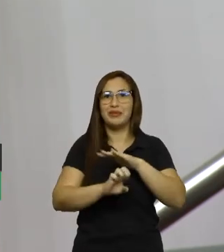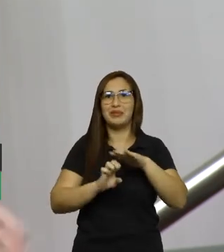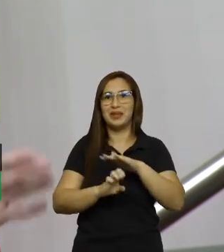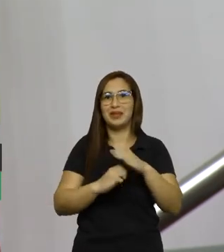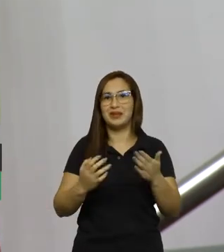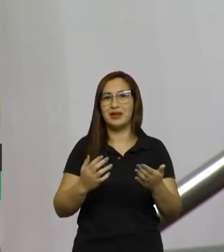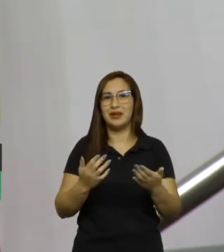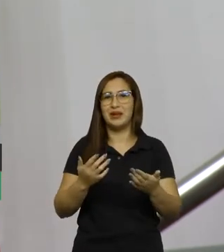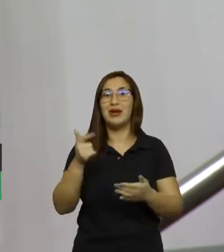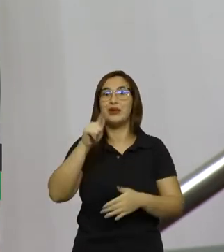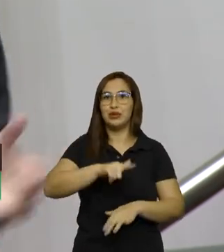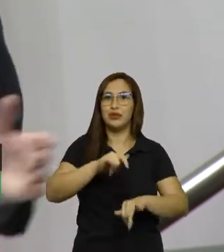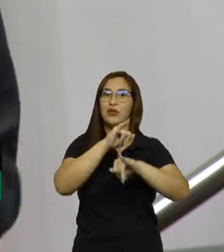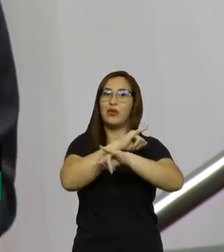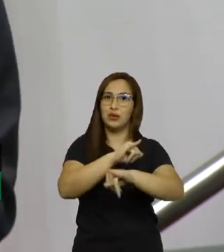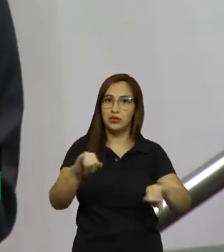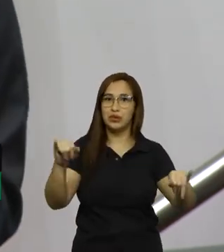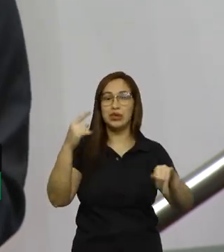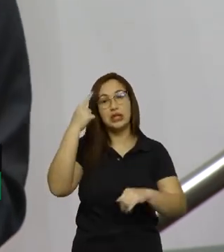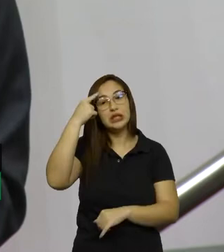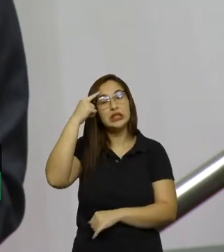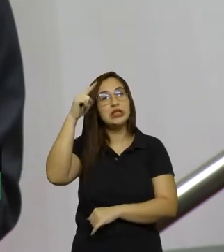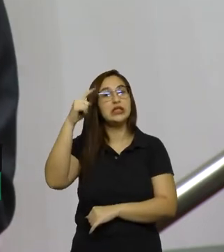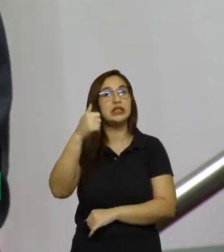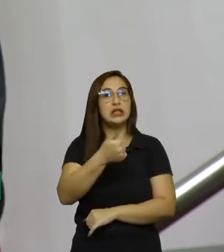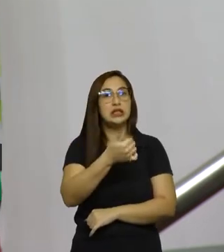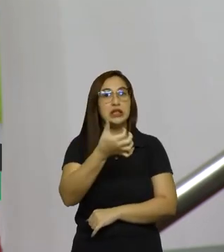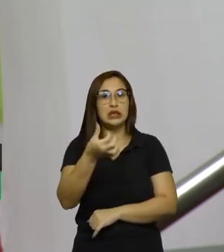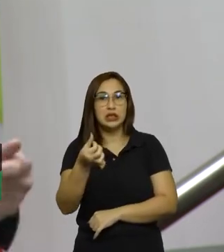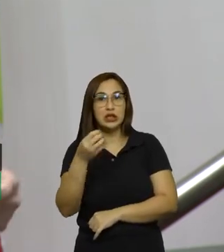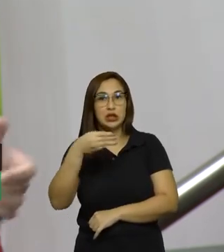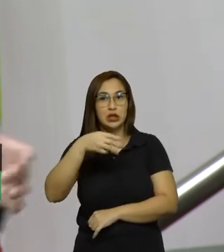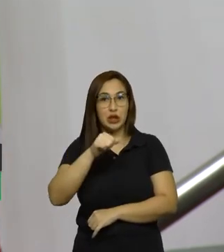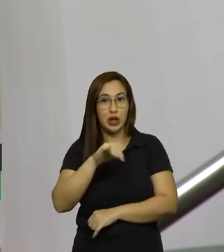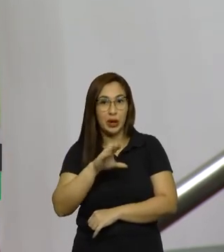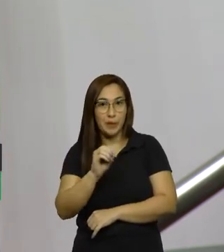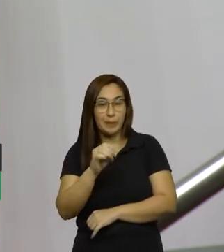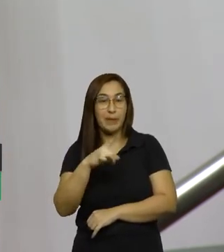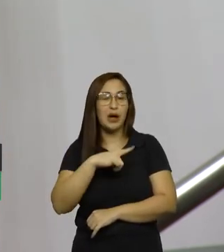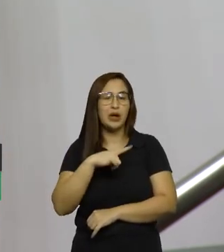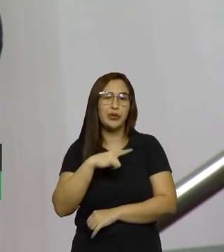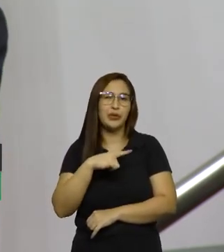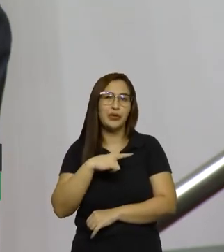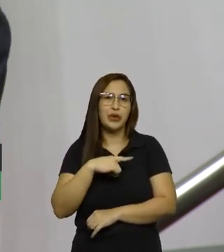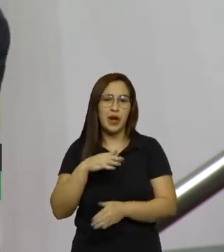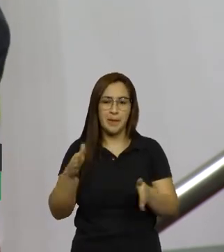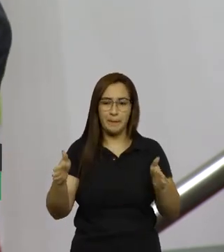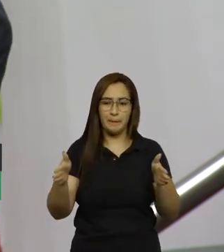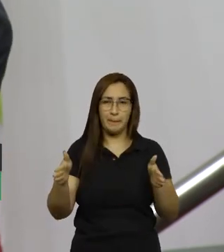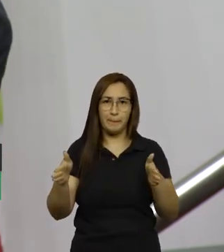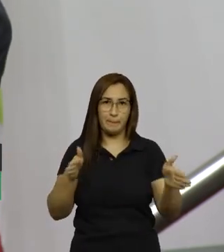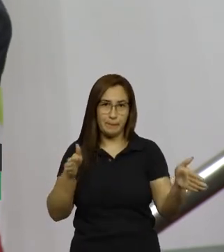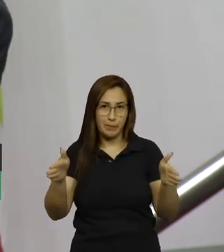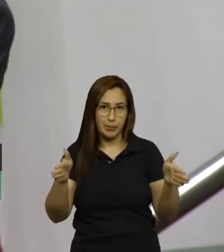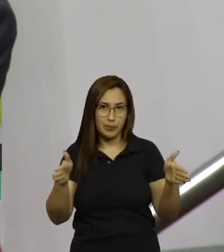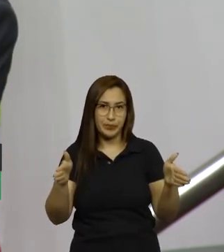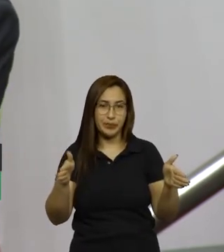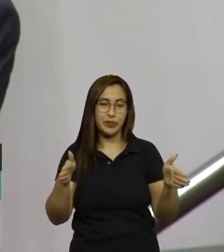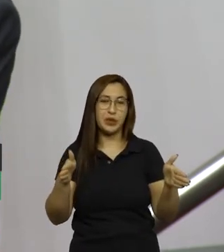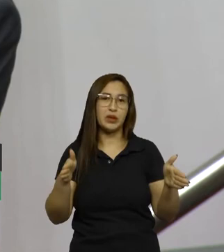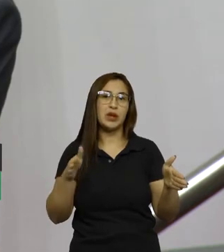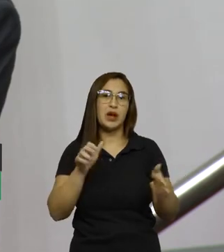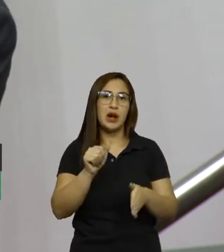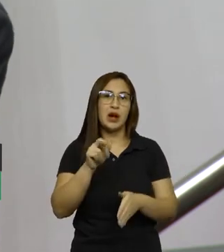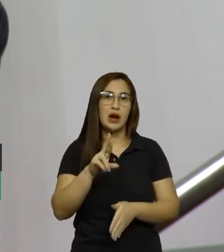anuncia-se que no dia 16 de maio vai ter lá o trecho dessa entrada de